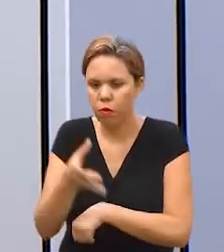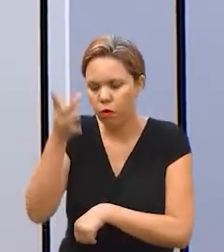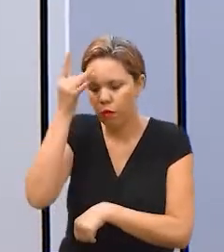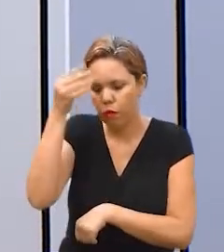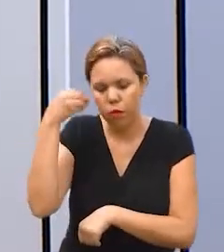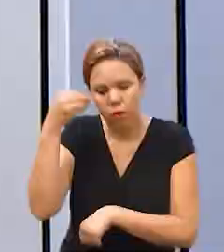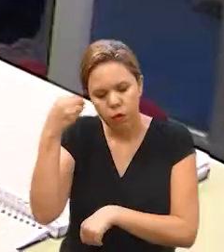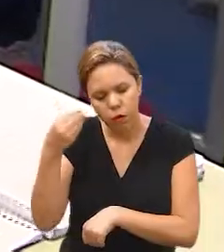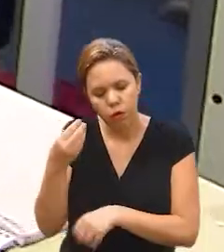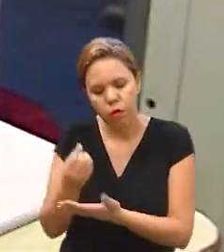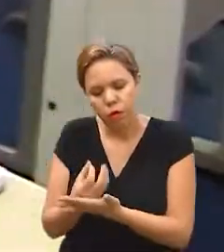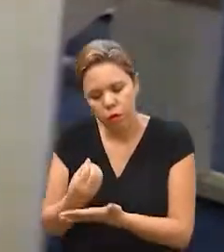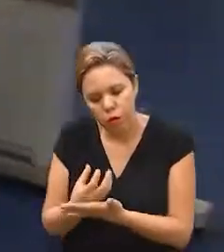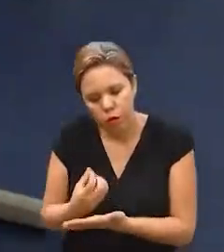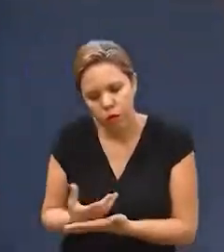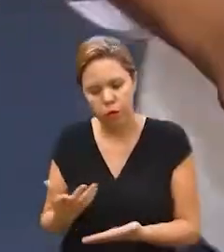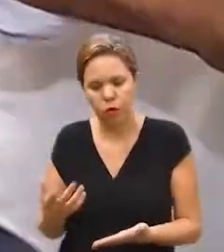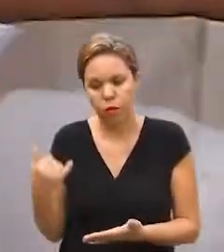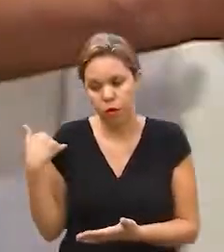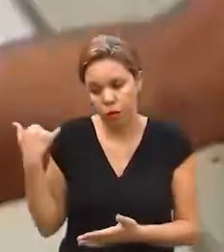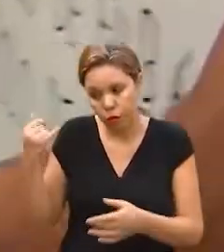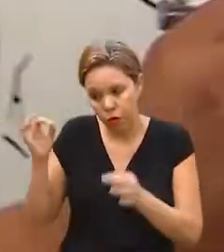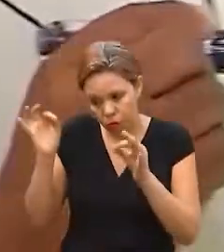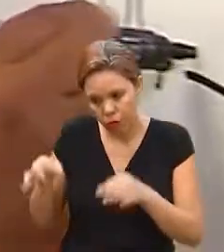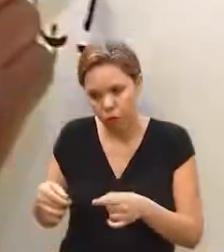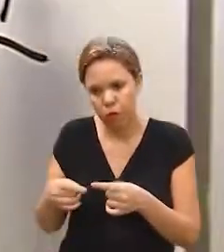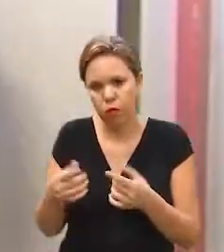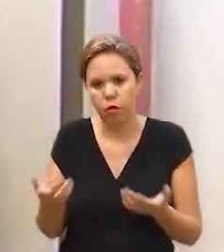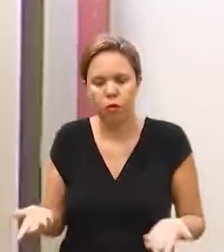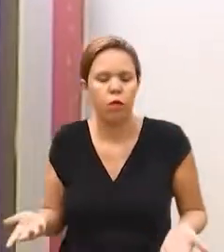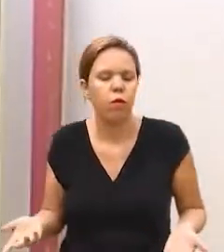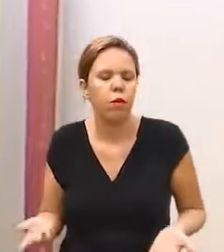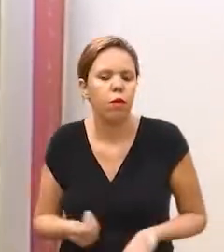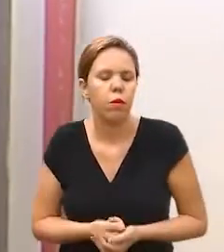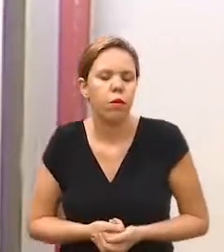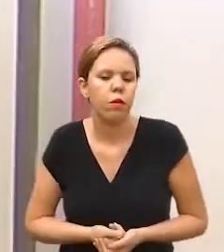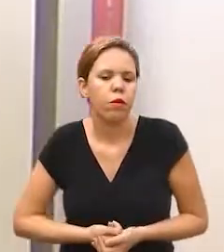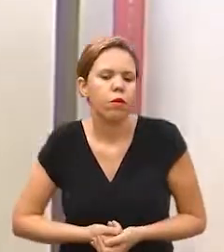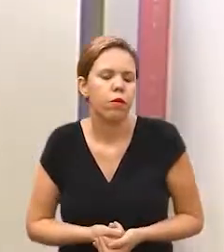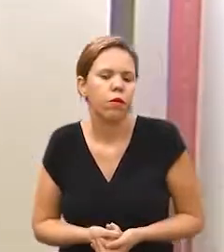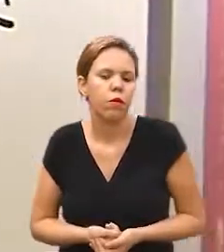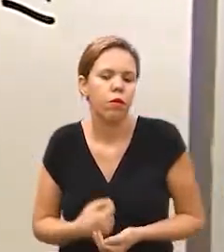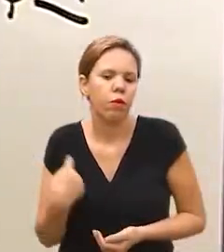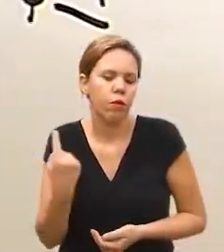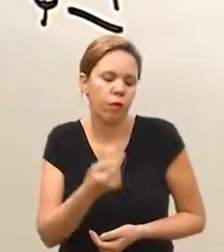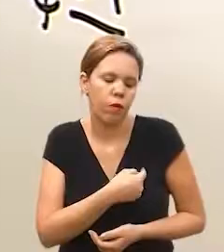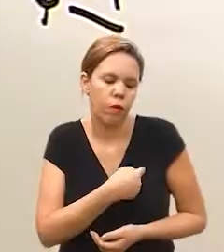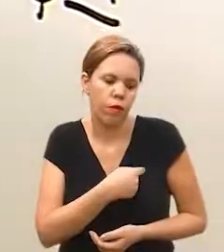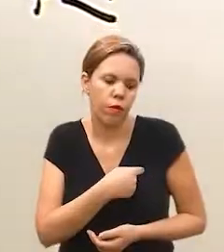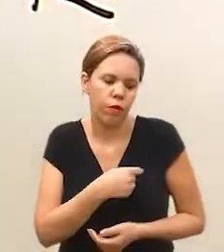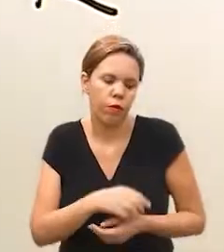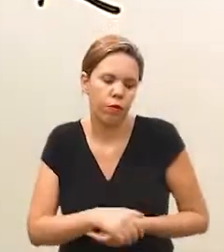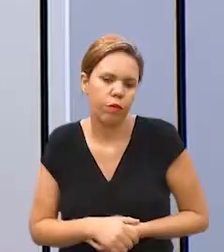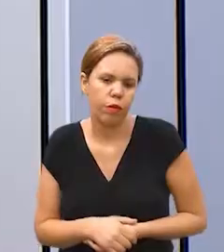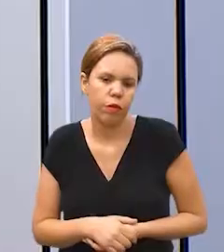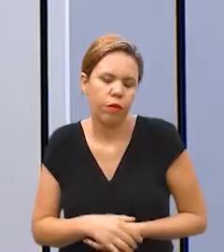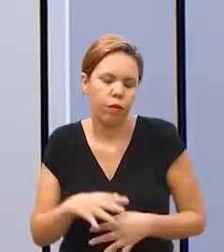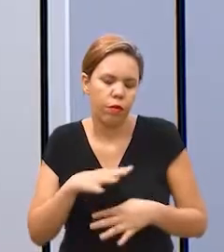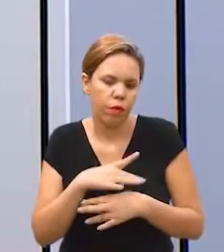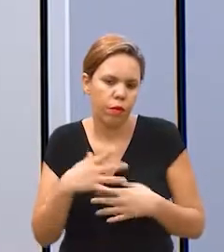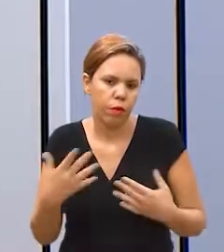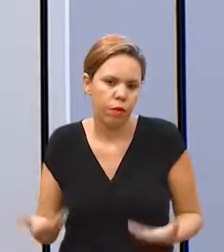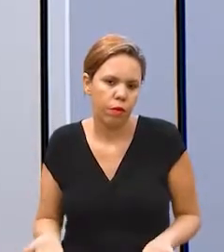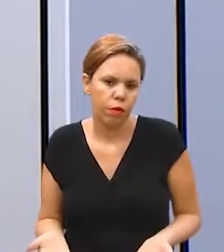né, na idade certa, vamos dizer assim, em que nós, enquanto cidade,